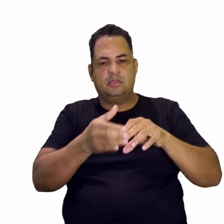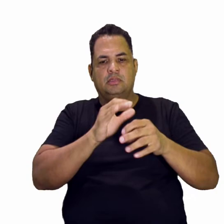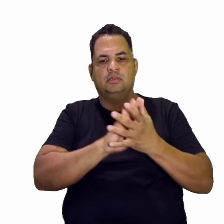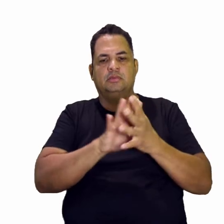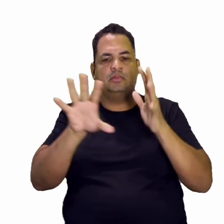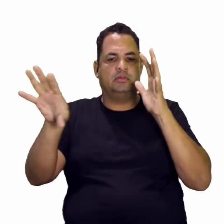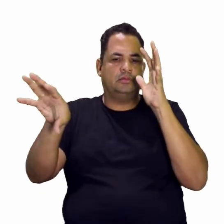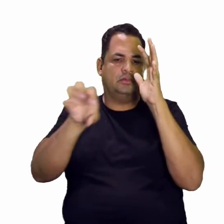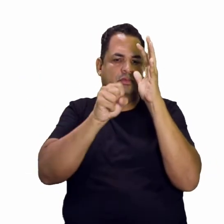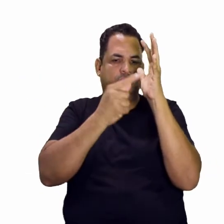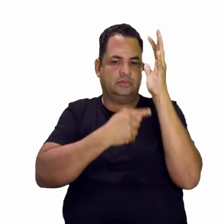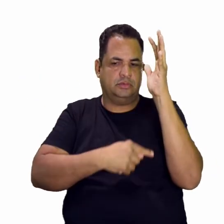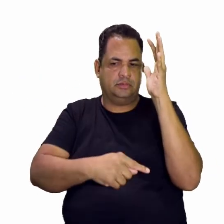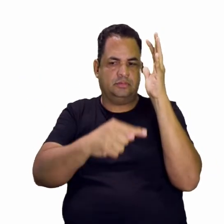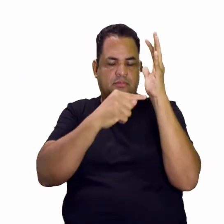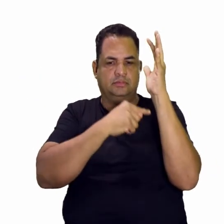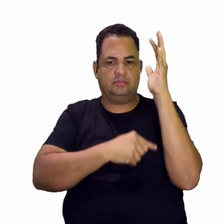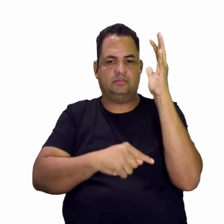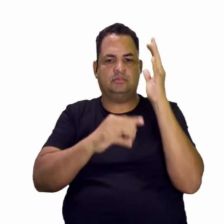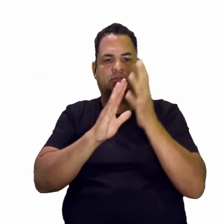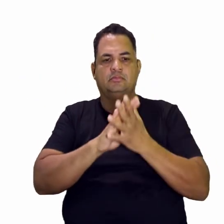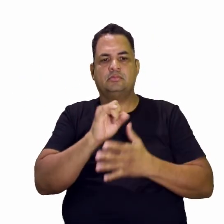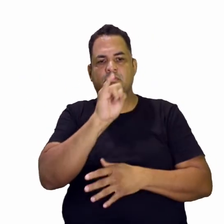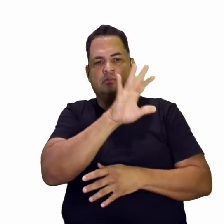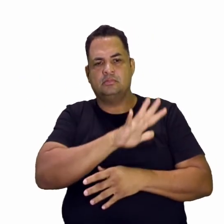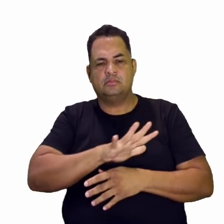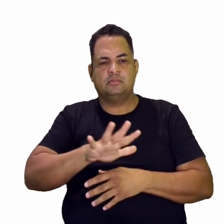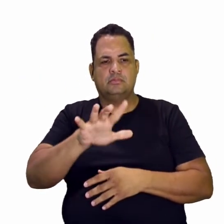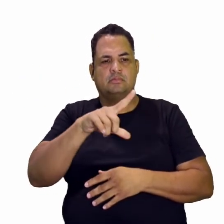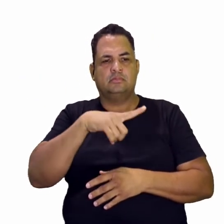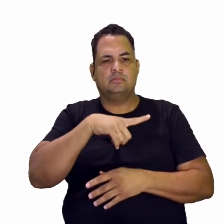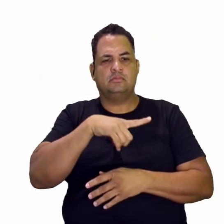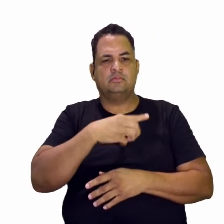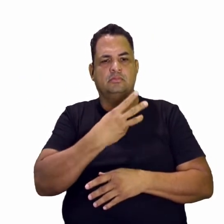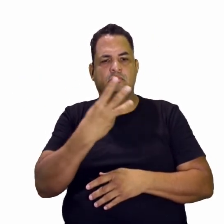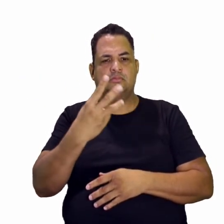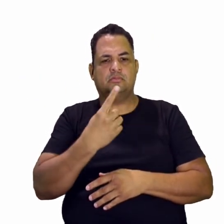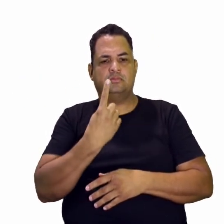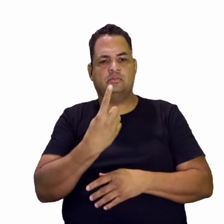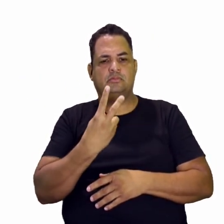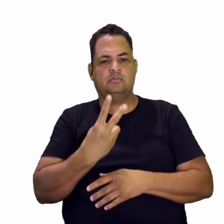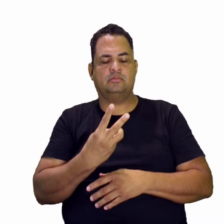fotossintéticas. Então, aqui nessa imagem, você vai ter, tem três,